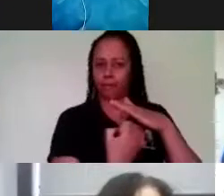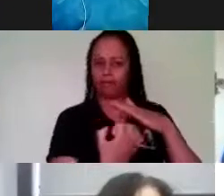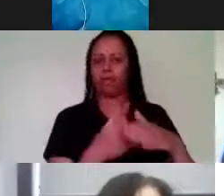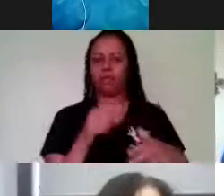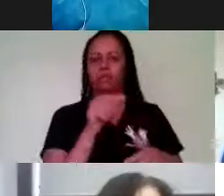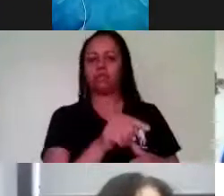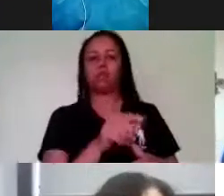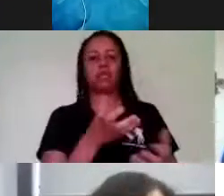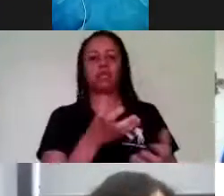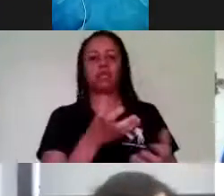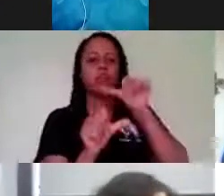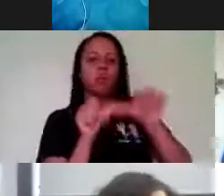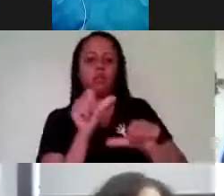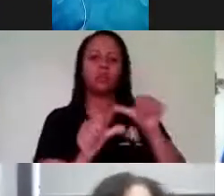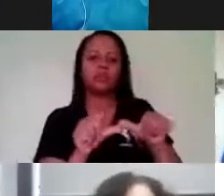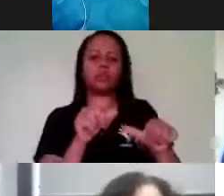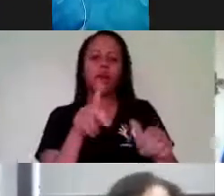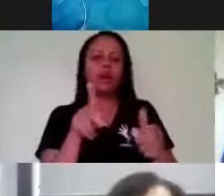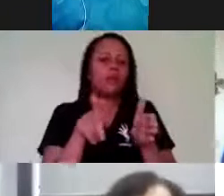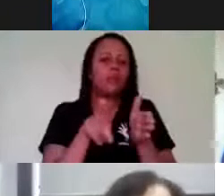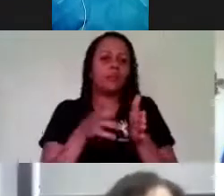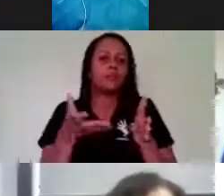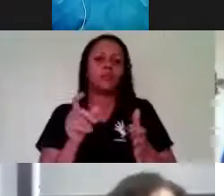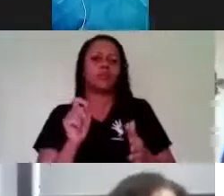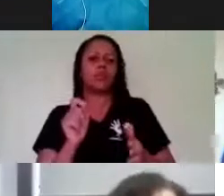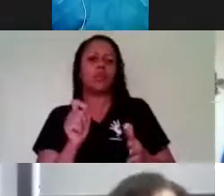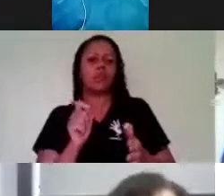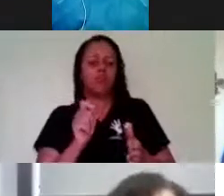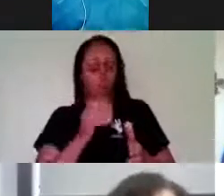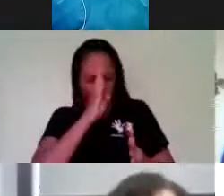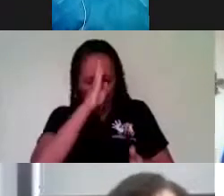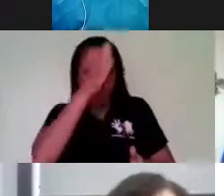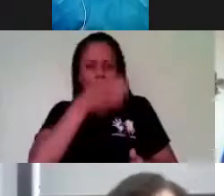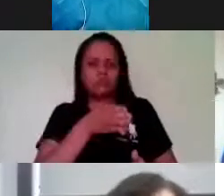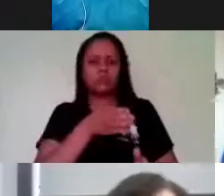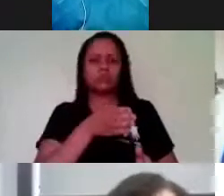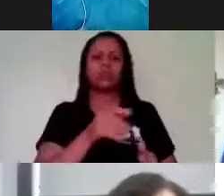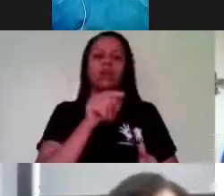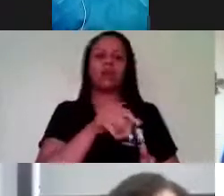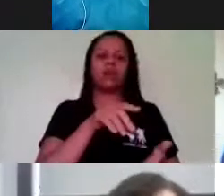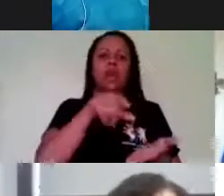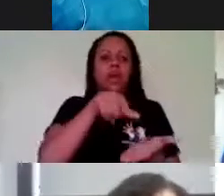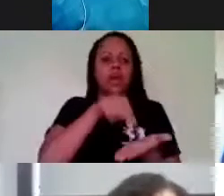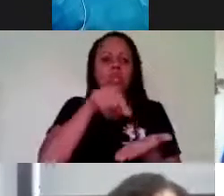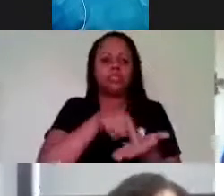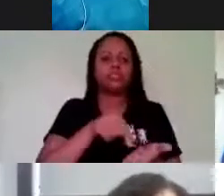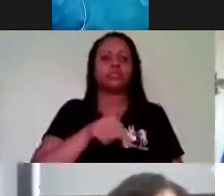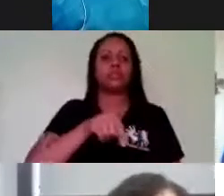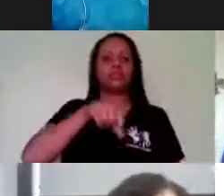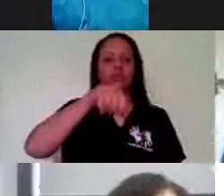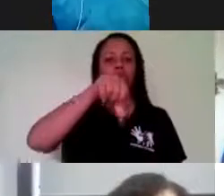ele queria mudar justamente o coração do que nós chamamos de lei de cotas, né, que é o artigo 93 da Lei